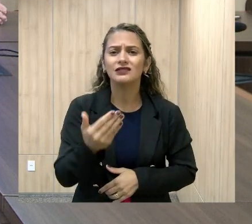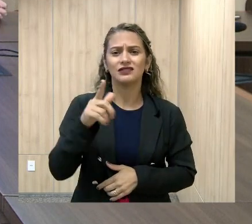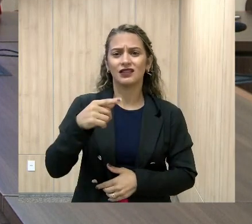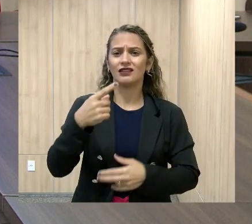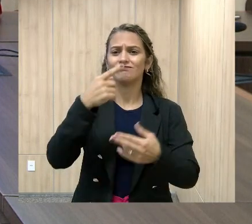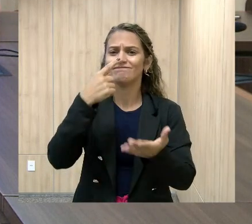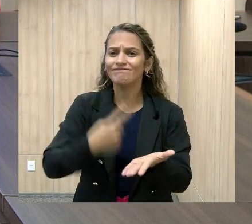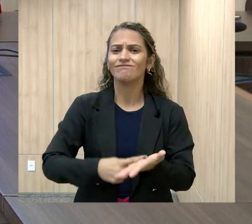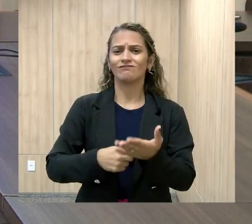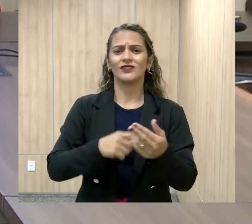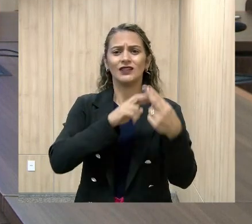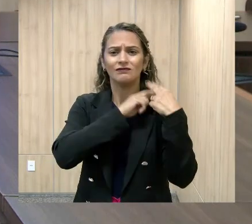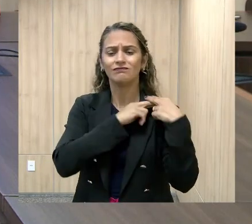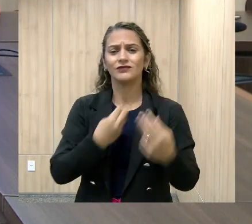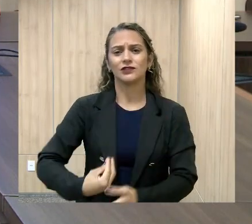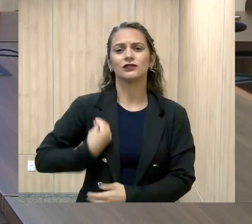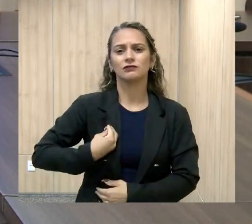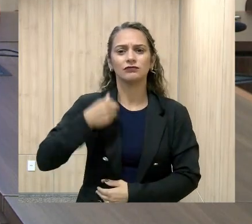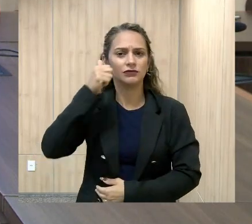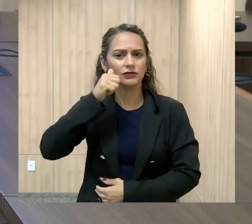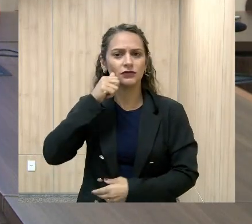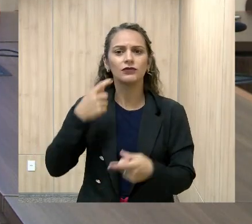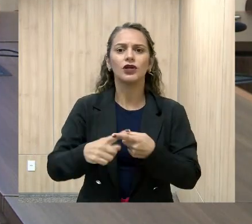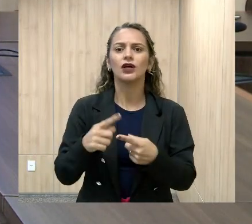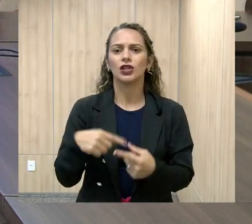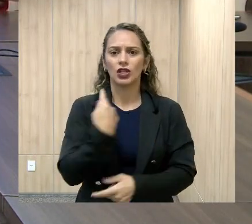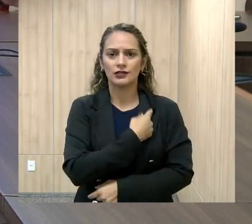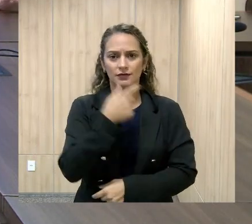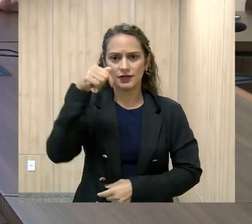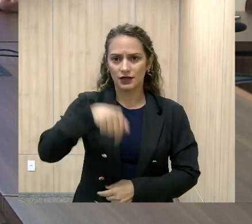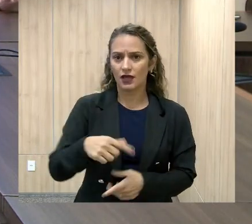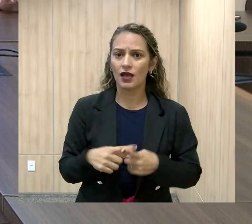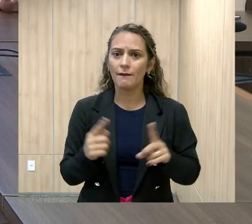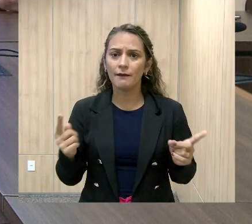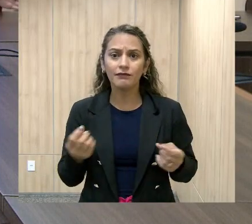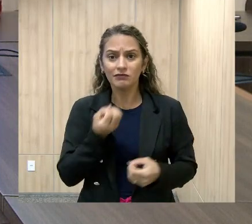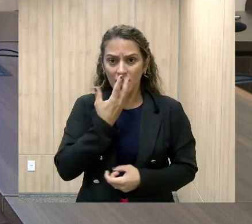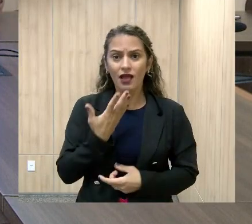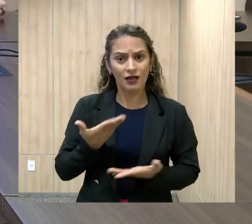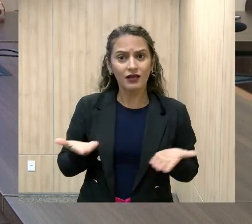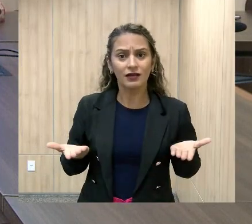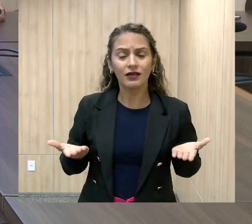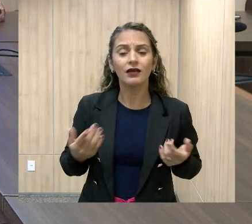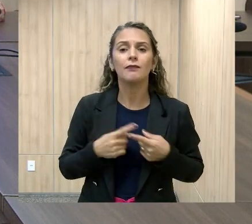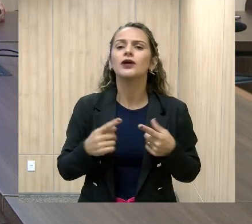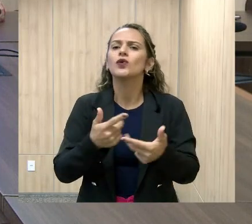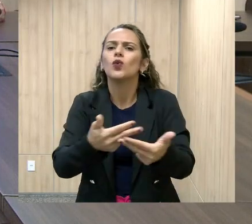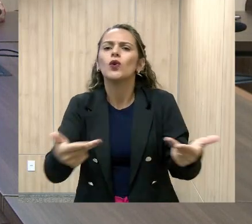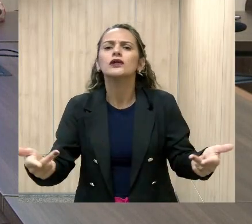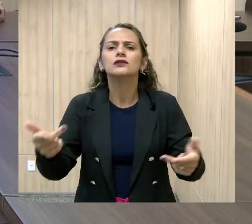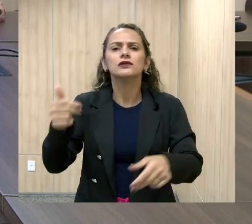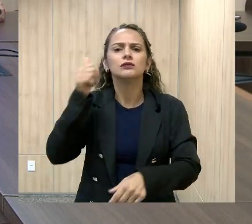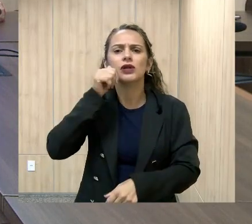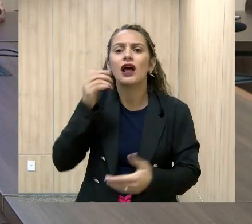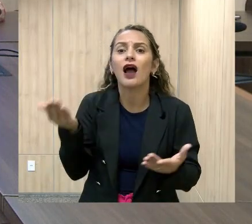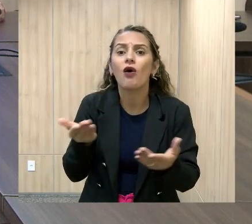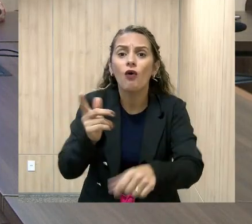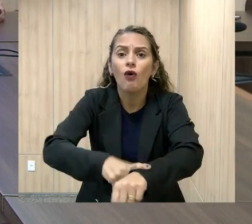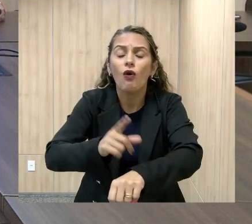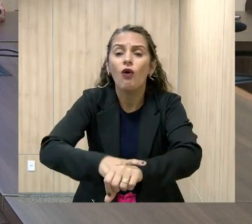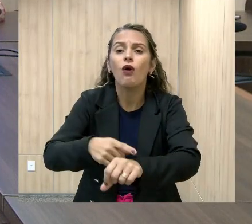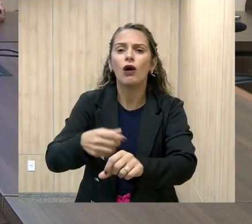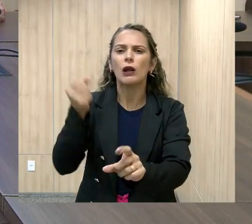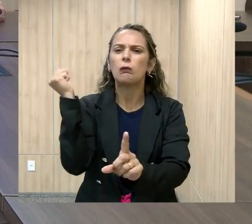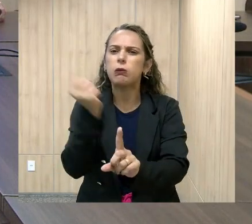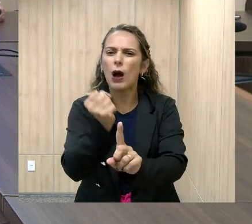gente pede é comprometimento com a vida das mulheres sabe porque nós estamos aqui nós estamos bem mas quantas mulheres nesse momento estão